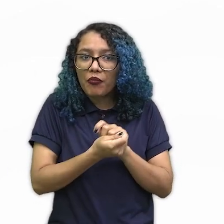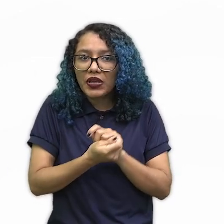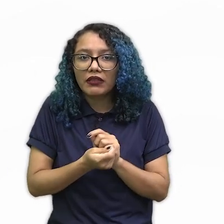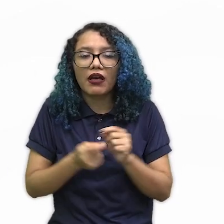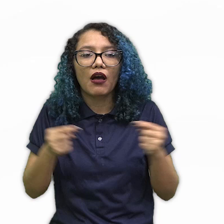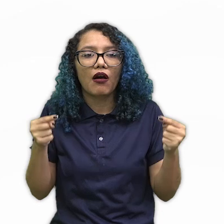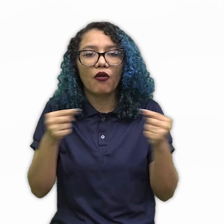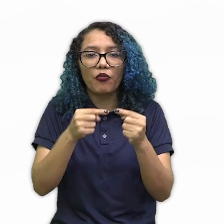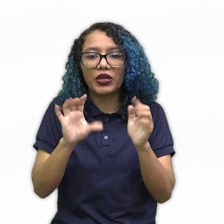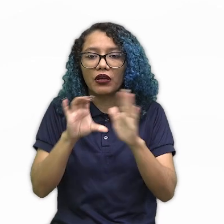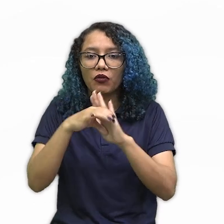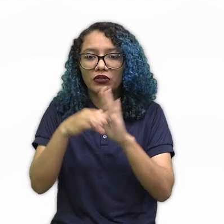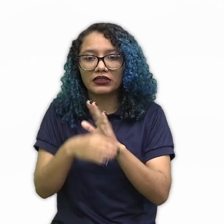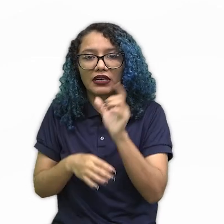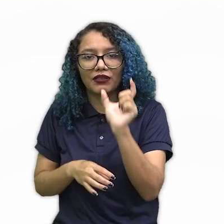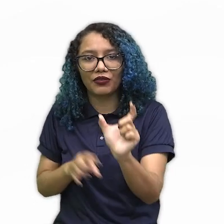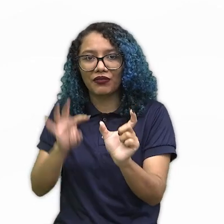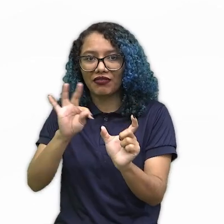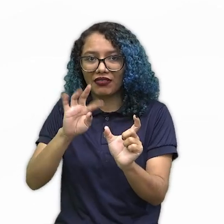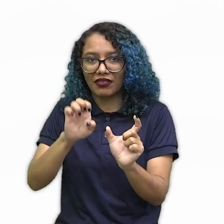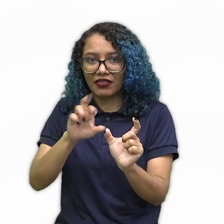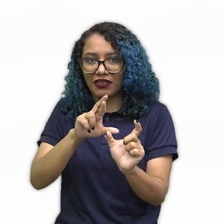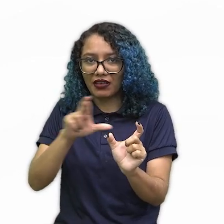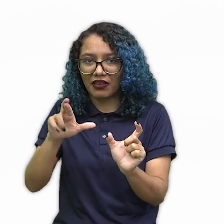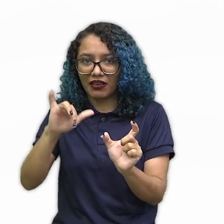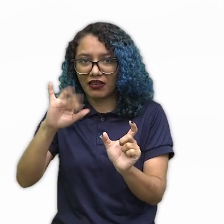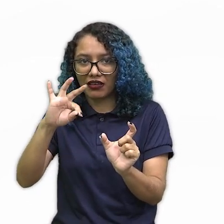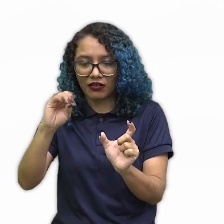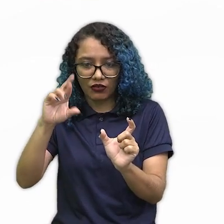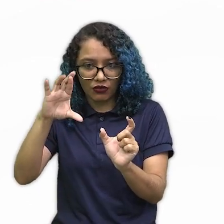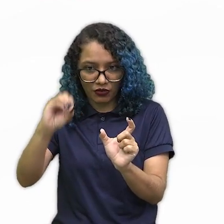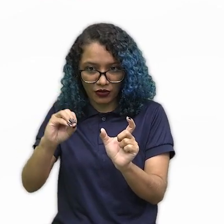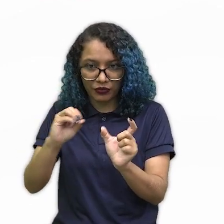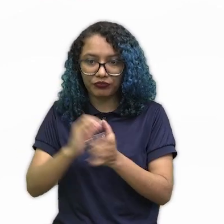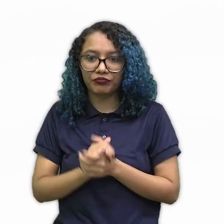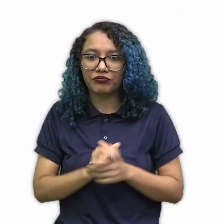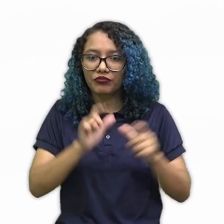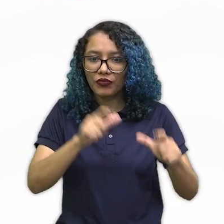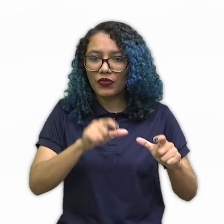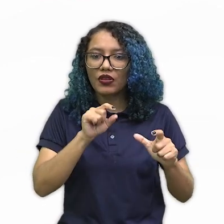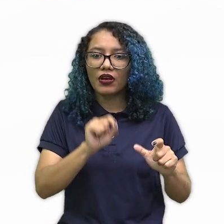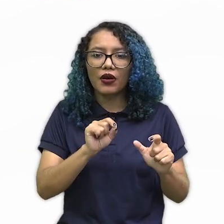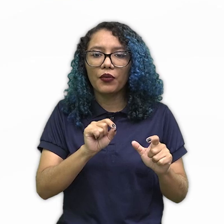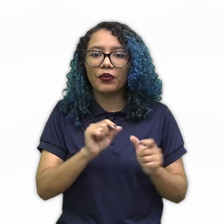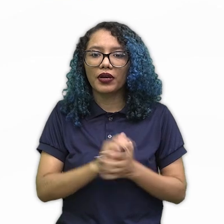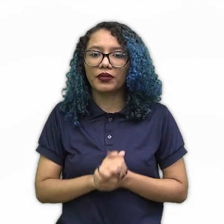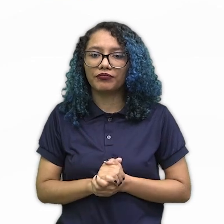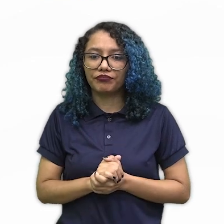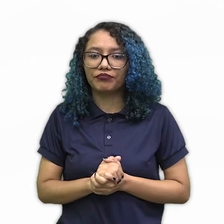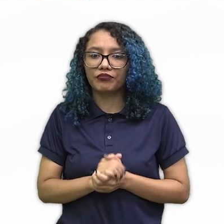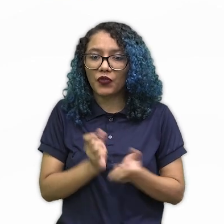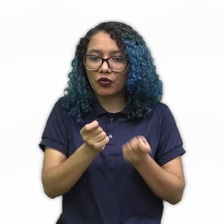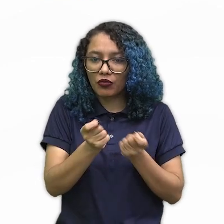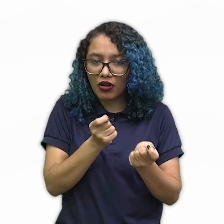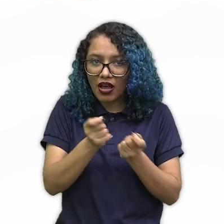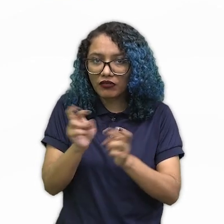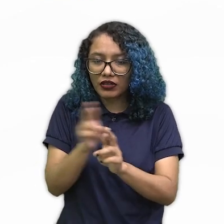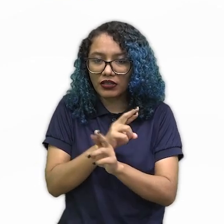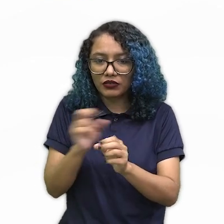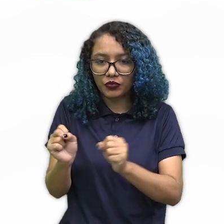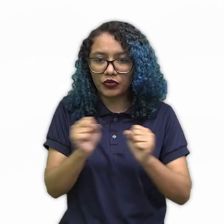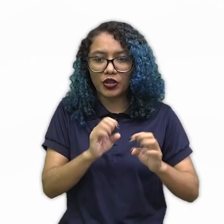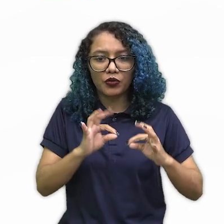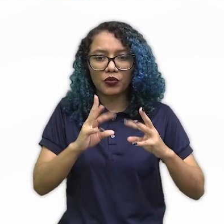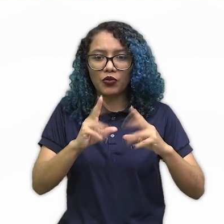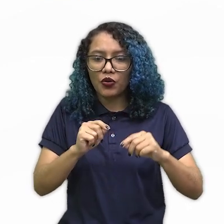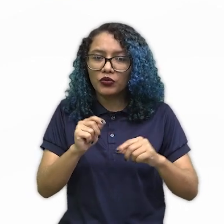chamado território. Esse espaço apropriado por uma relação de poder, essas relações encontram-se ali em todos os níveis das